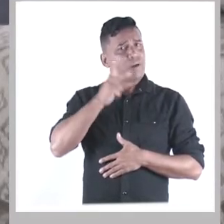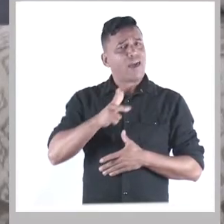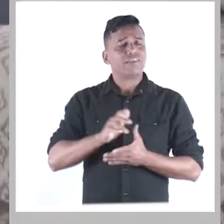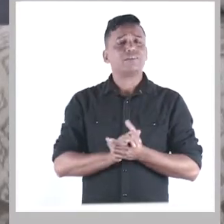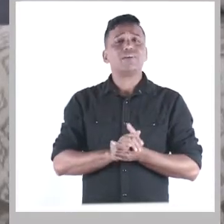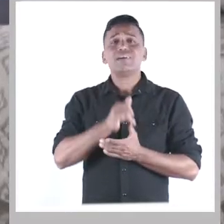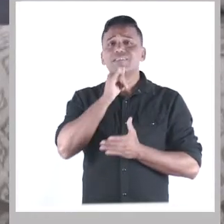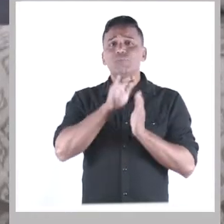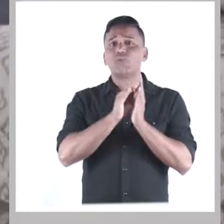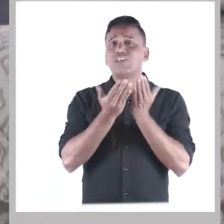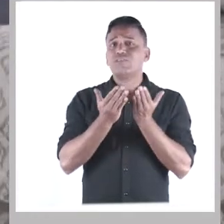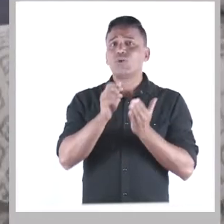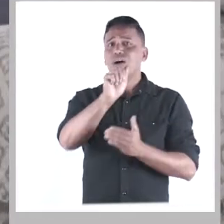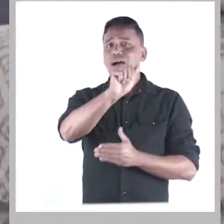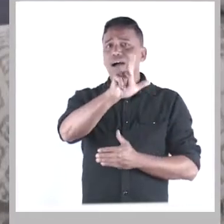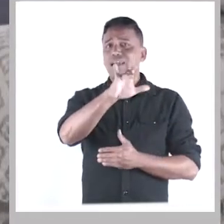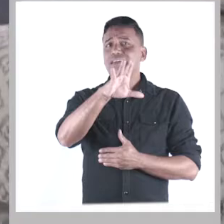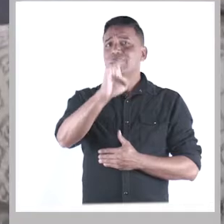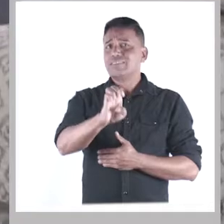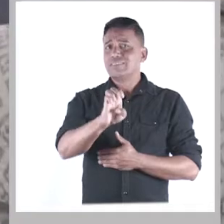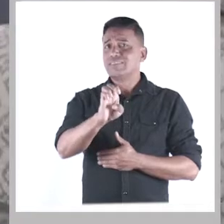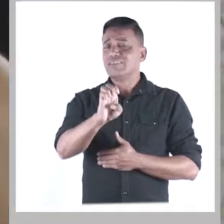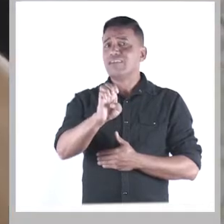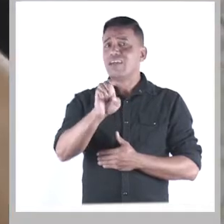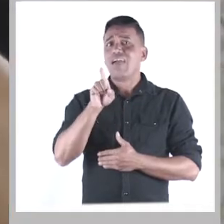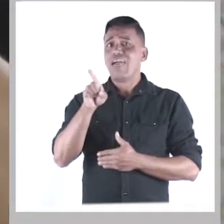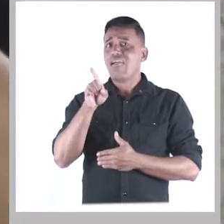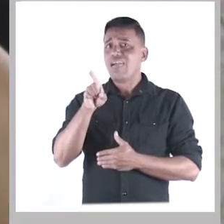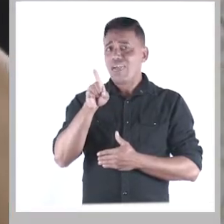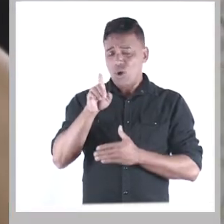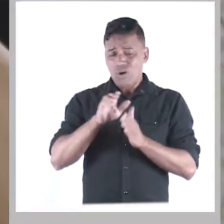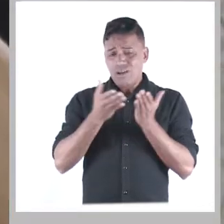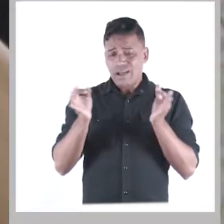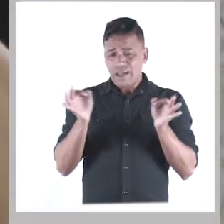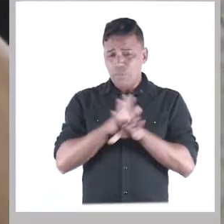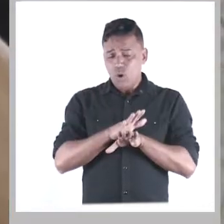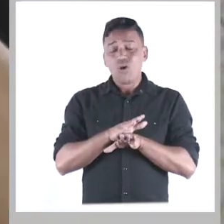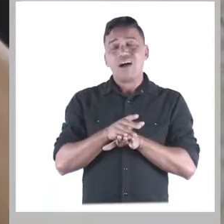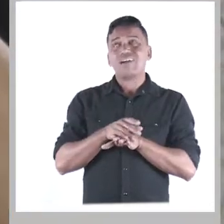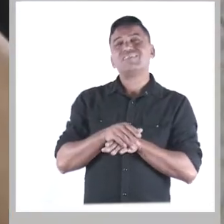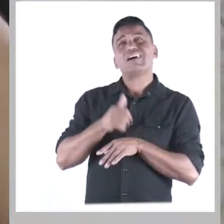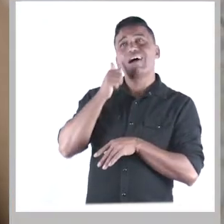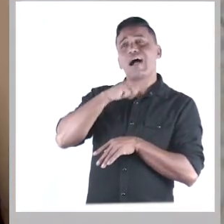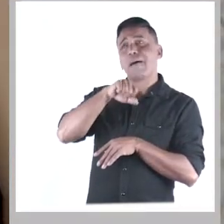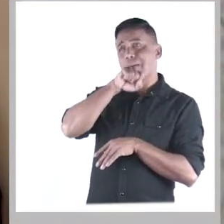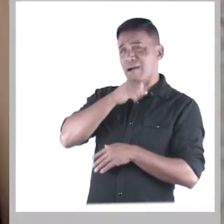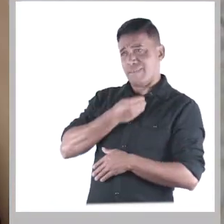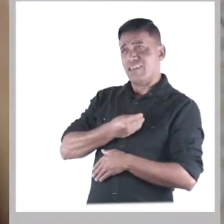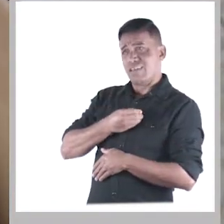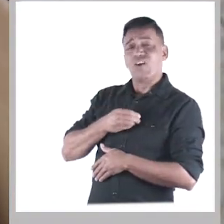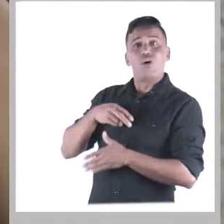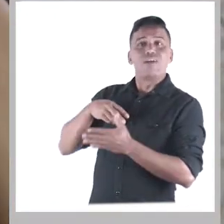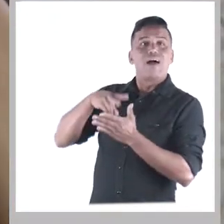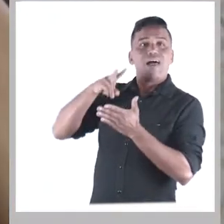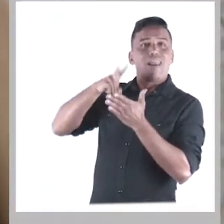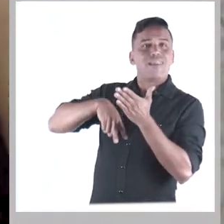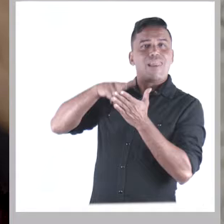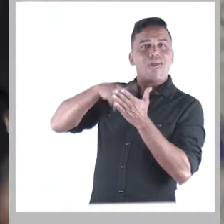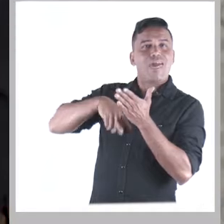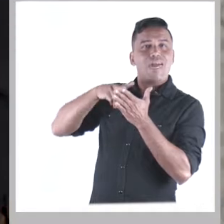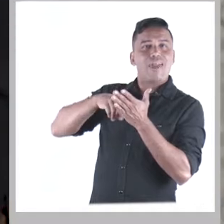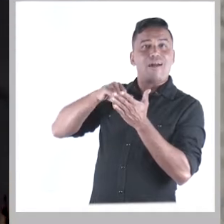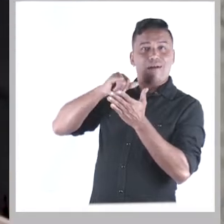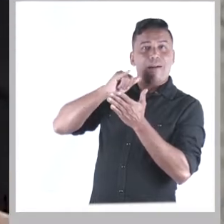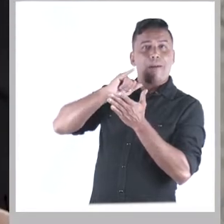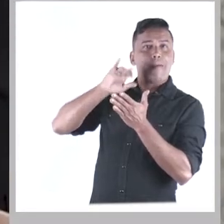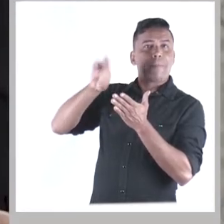tem coisa... Esse livro, por exemplo, que eu terminei de ler da Alice Walker, eu falei, gente, se mamãe tivesse viva, eu ia ler para ela. E ela ia enlouquecer com essa história.